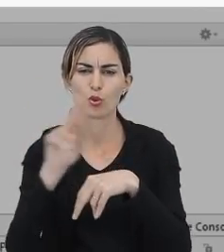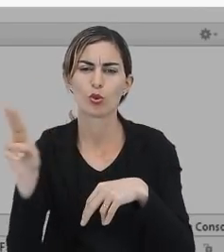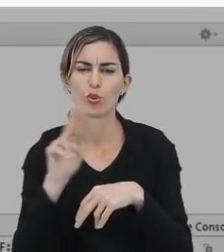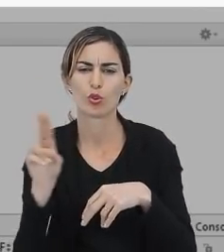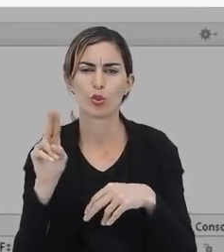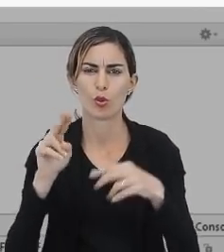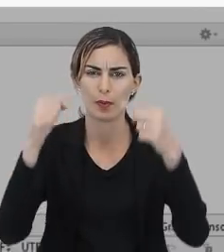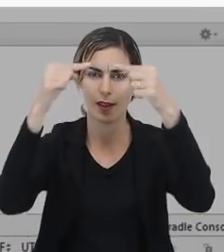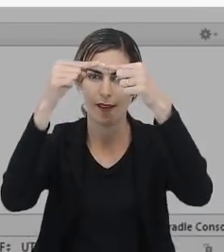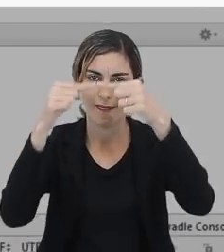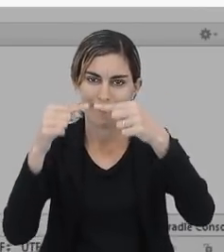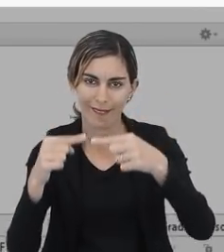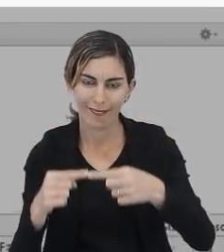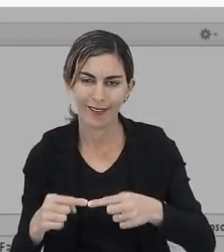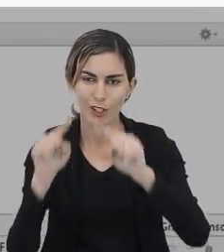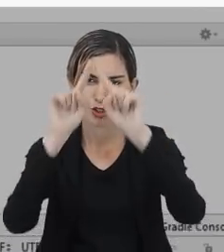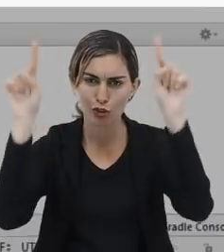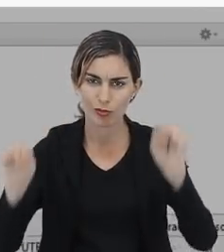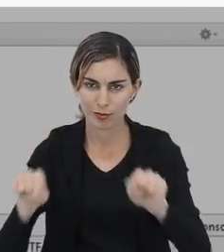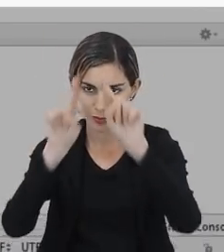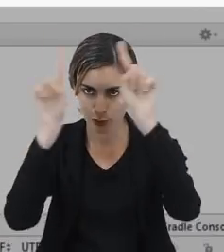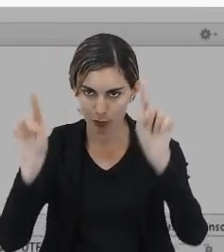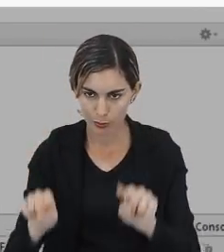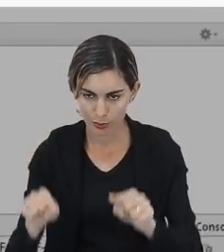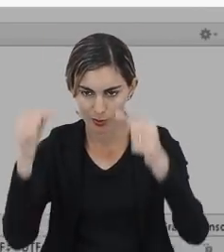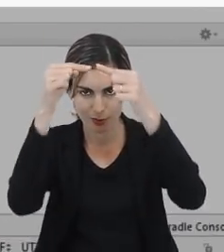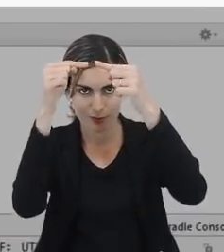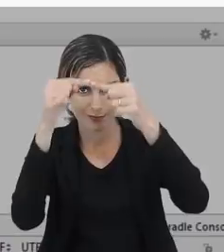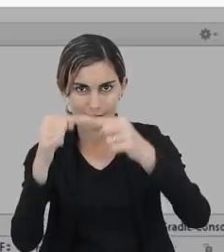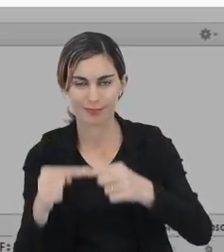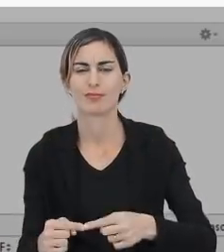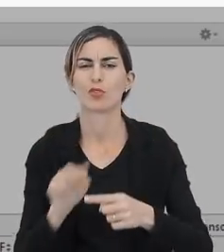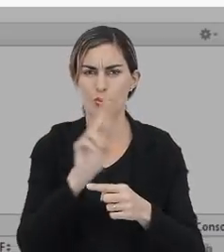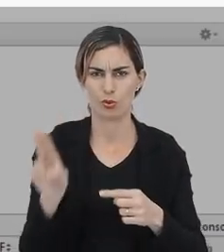de aninhamento de estruturas.